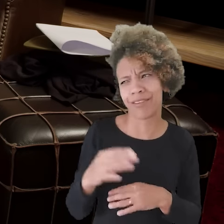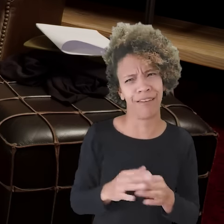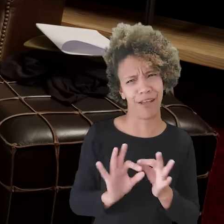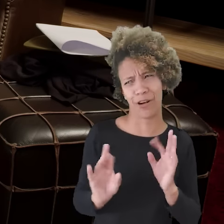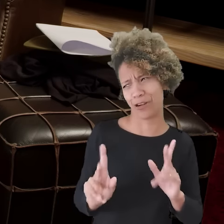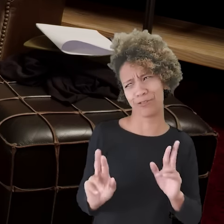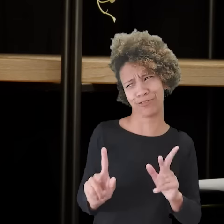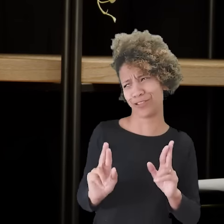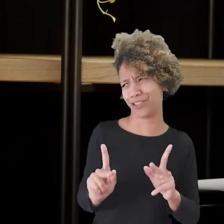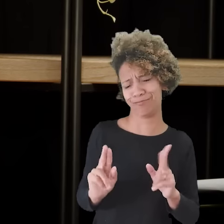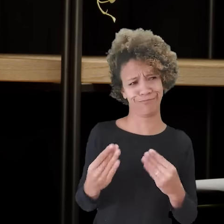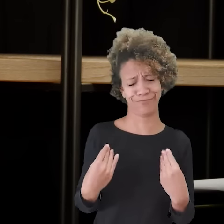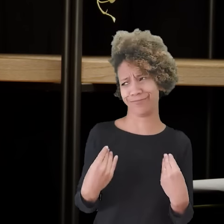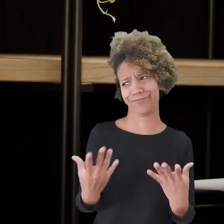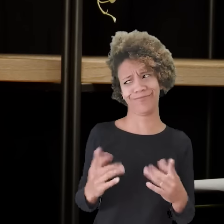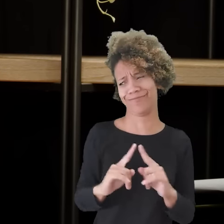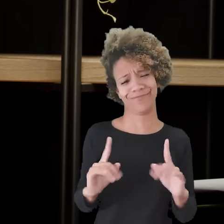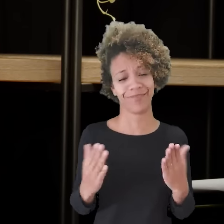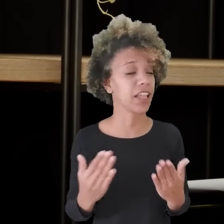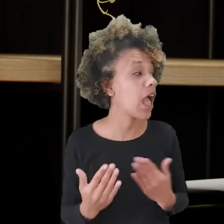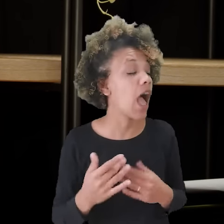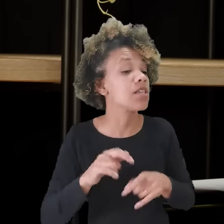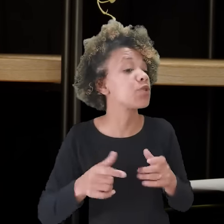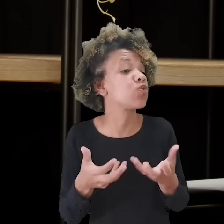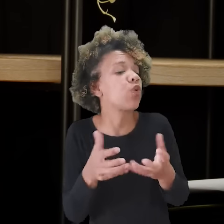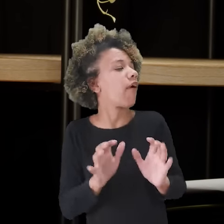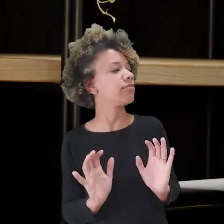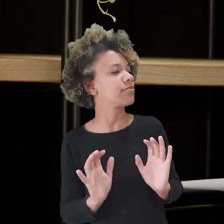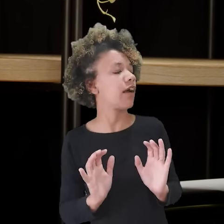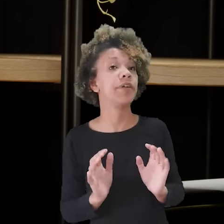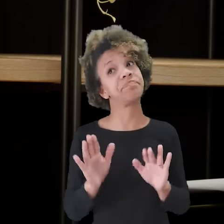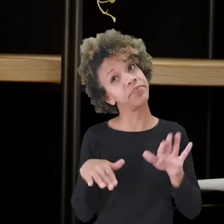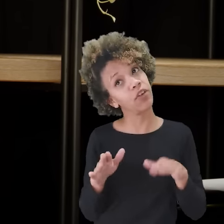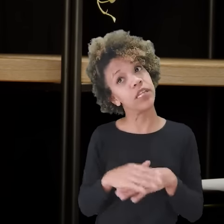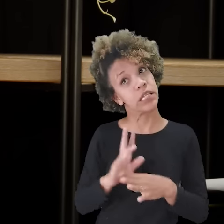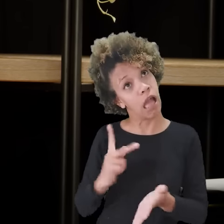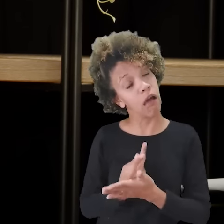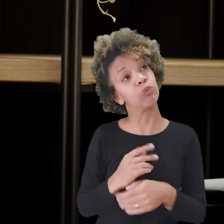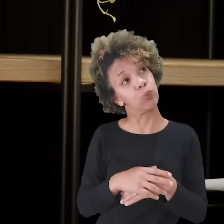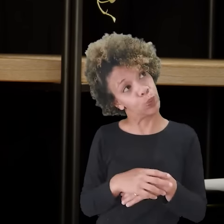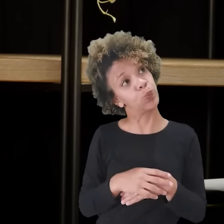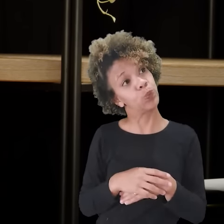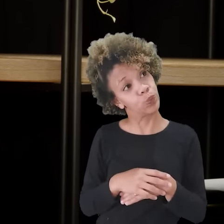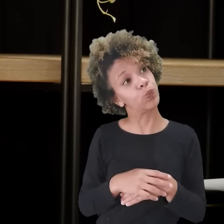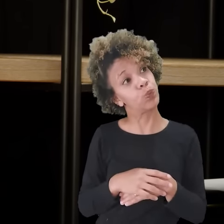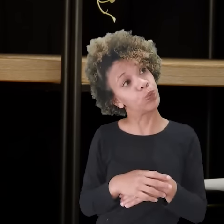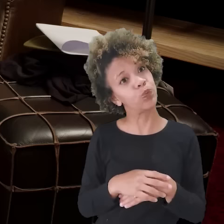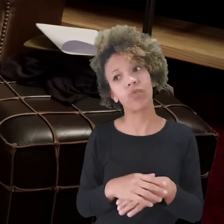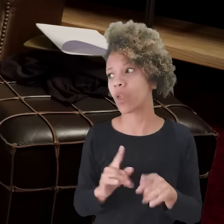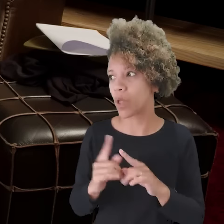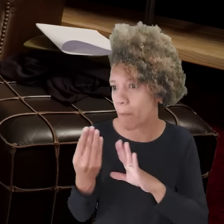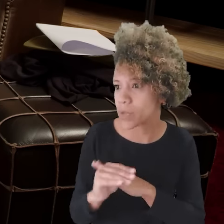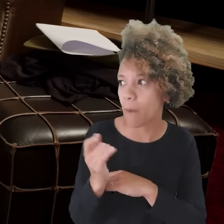Hitler é muito longe tá ligado mas acontece isso no Twitter o tempo todo as pessoas elas não querem dar o braço a torcer no sentido de Talvez ele tenha errado elas